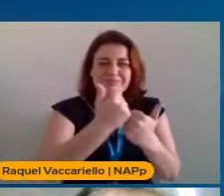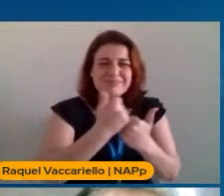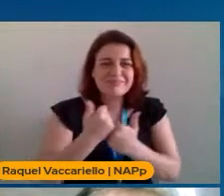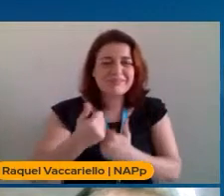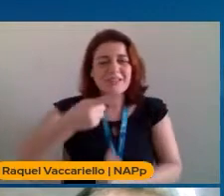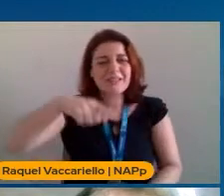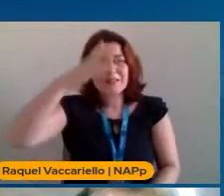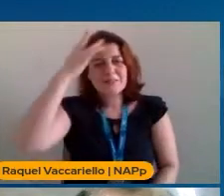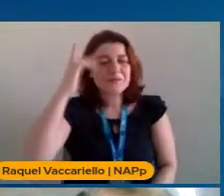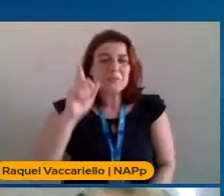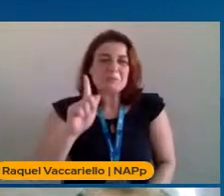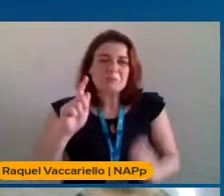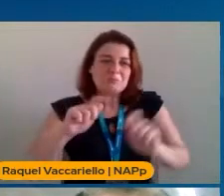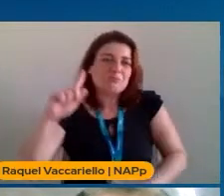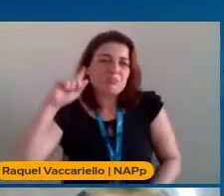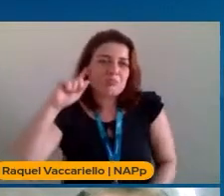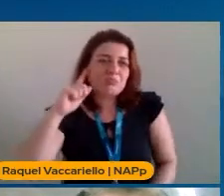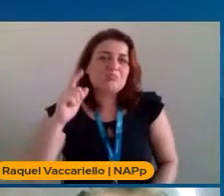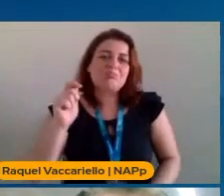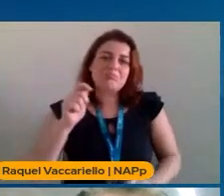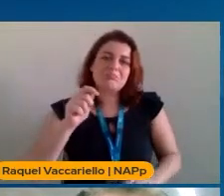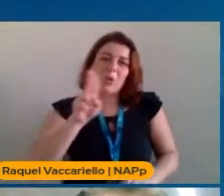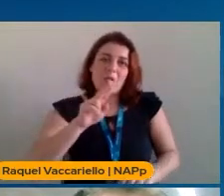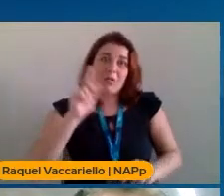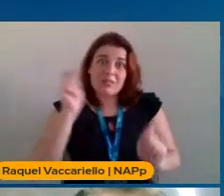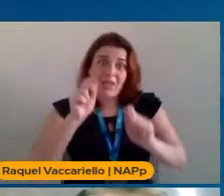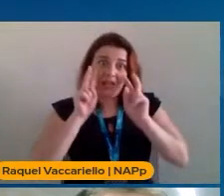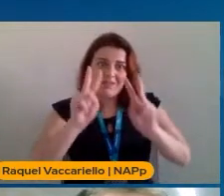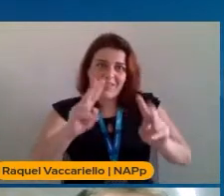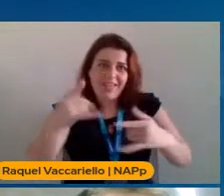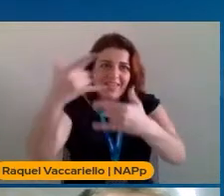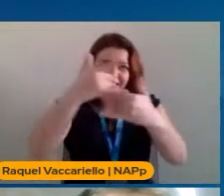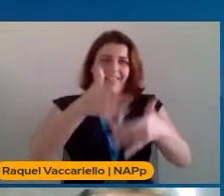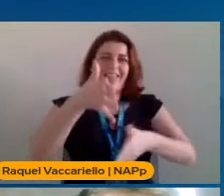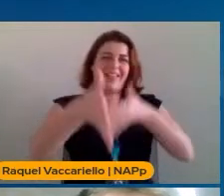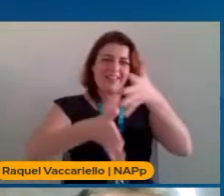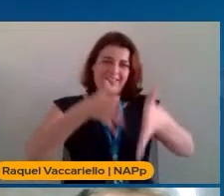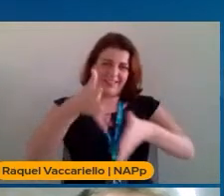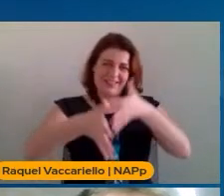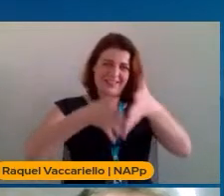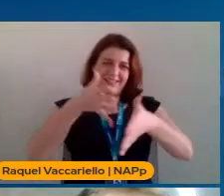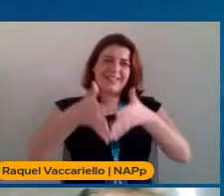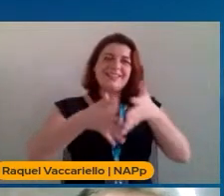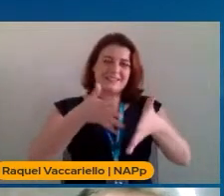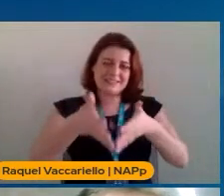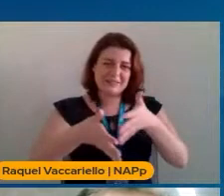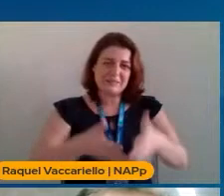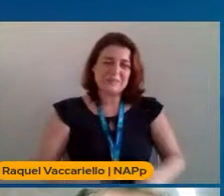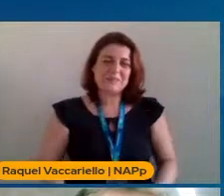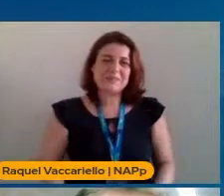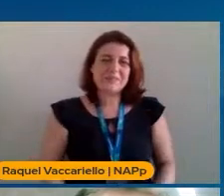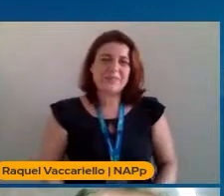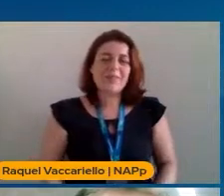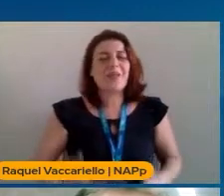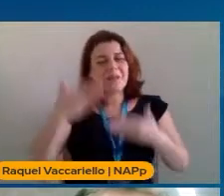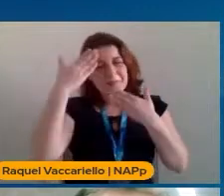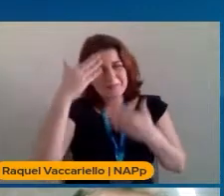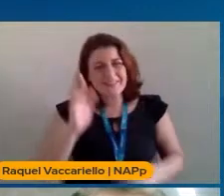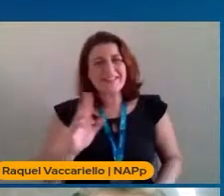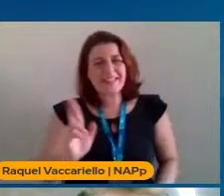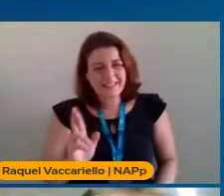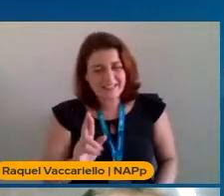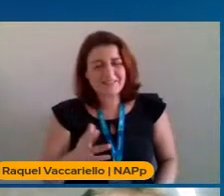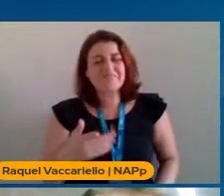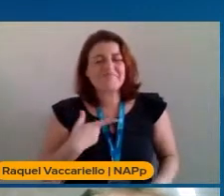porventura, nos escutar, mas que estão possibilitando aí utilizar a linguagem de sinais aí, Libras. Obrigado, Raquel, pela